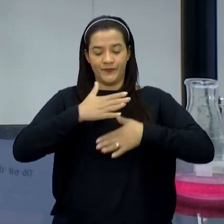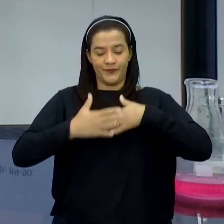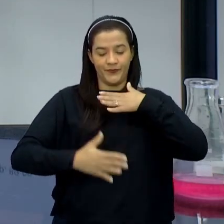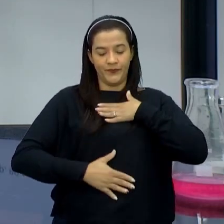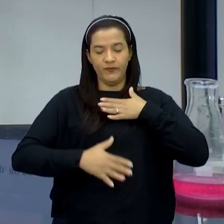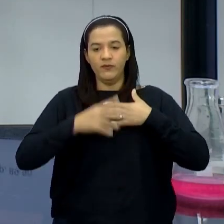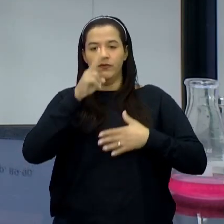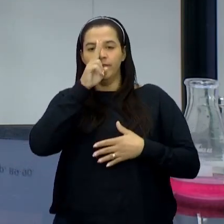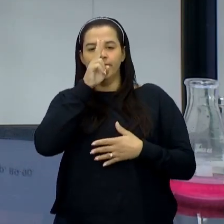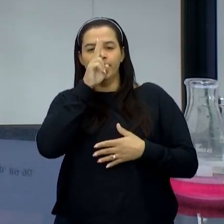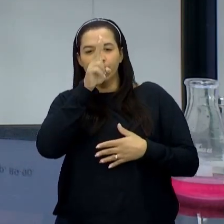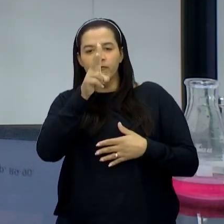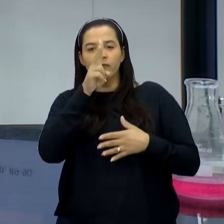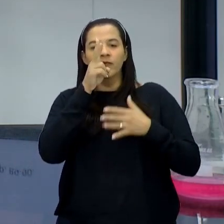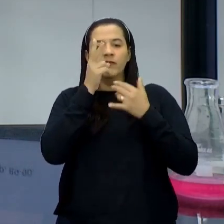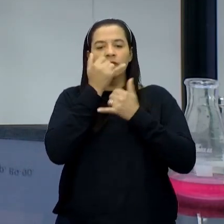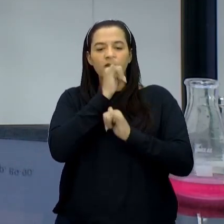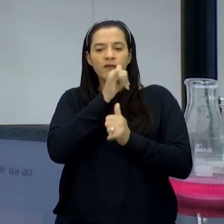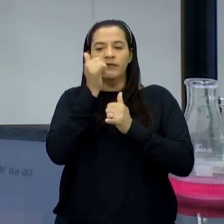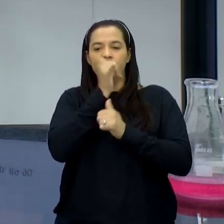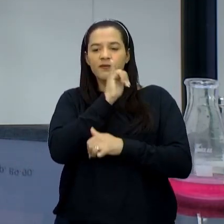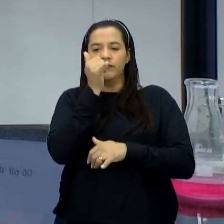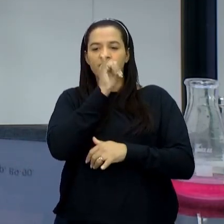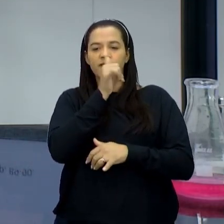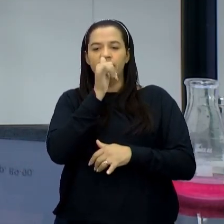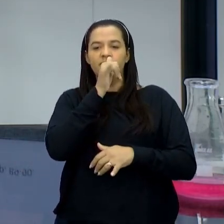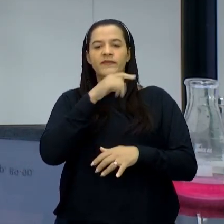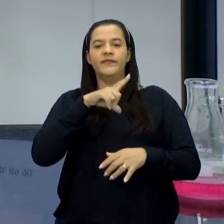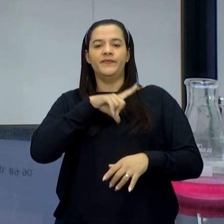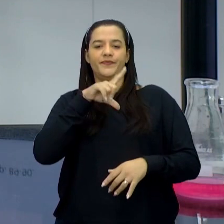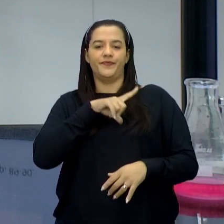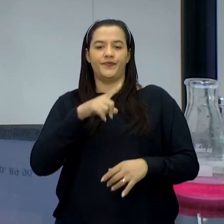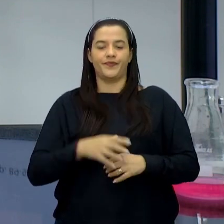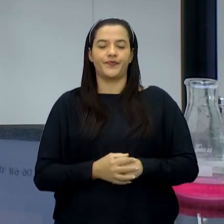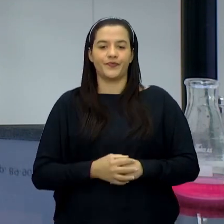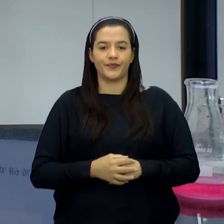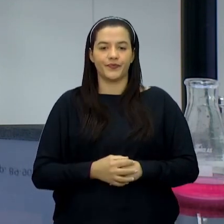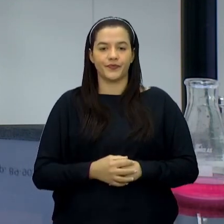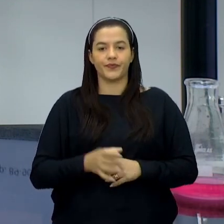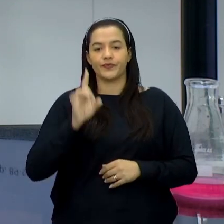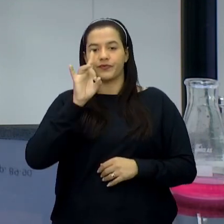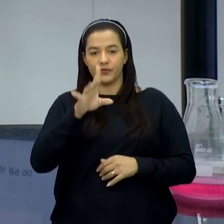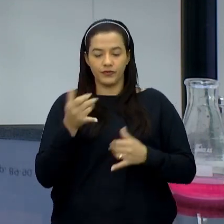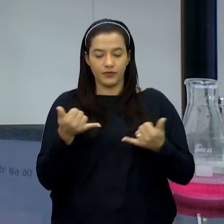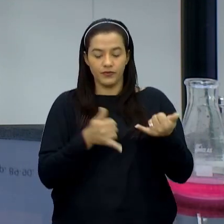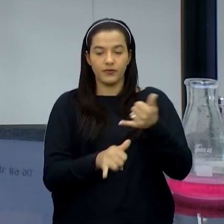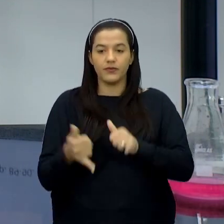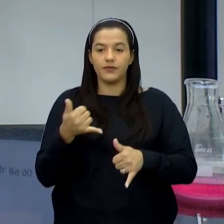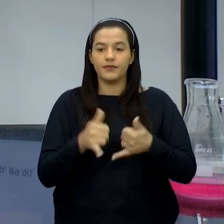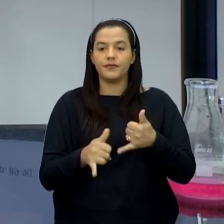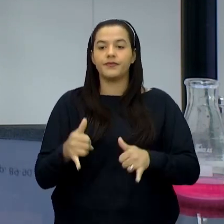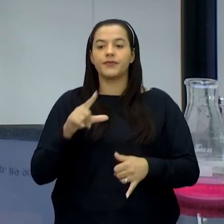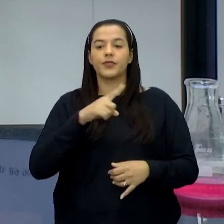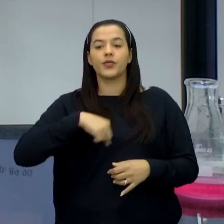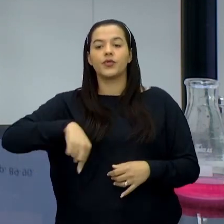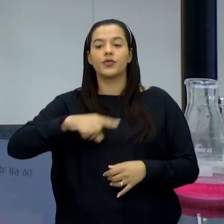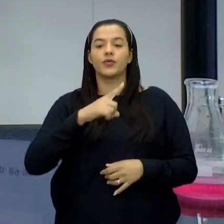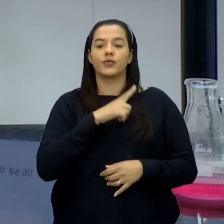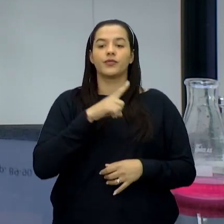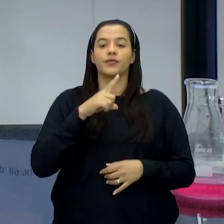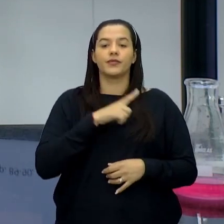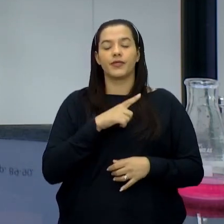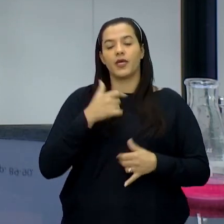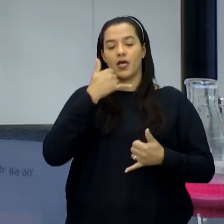movimentar, vai ter energia, né? E é só na química que nós temos essa energia